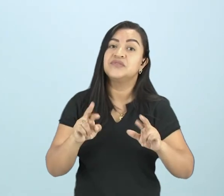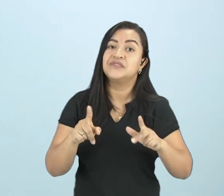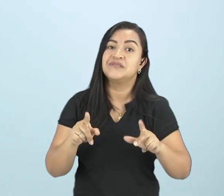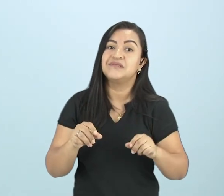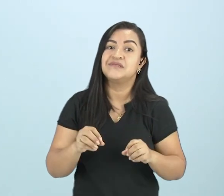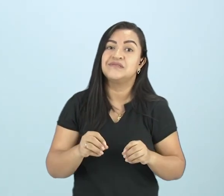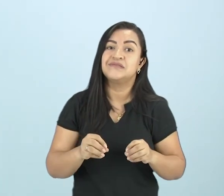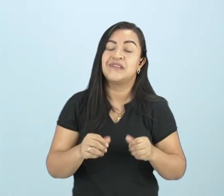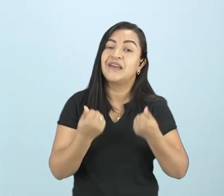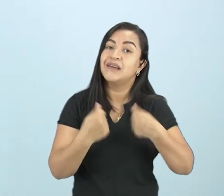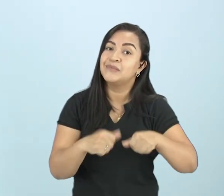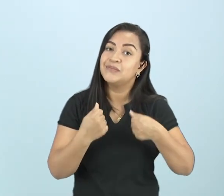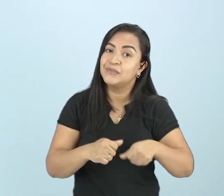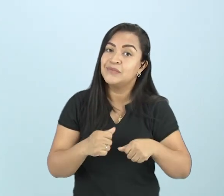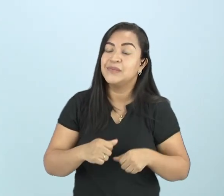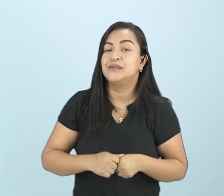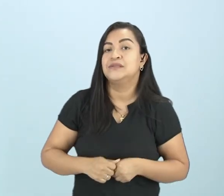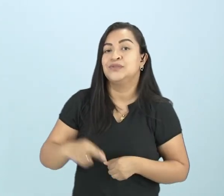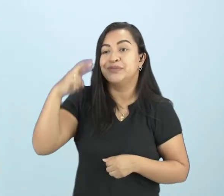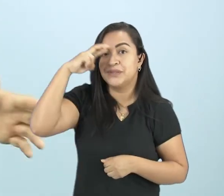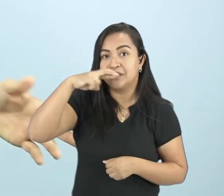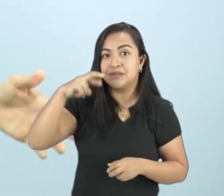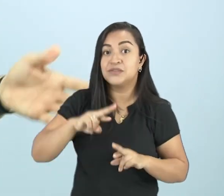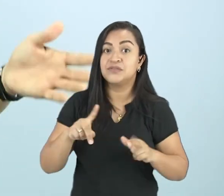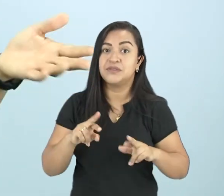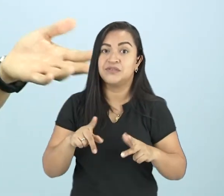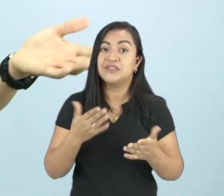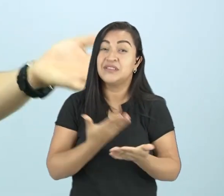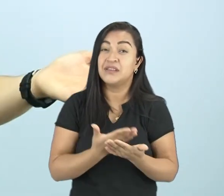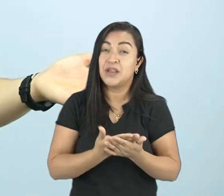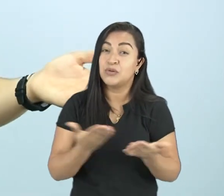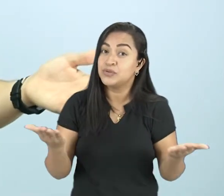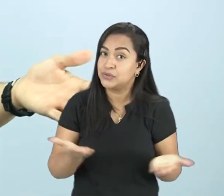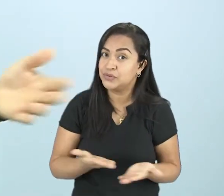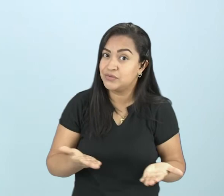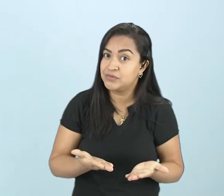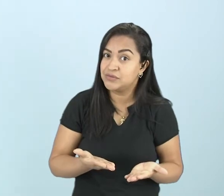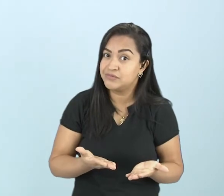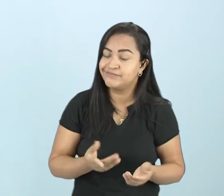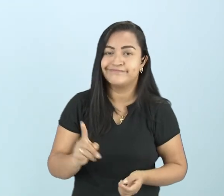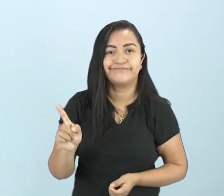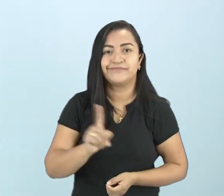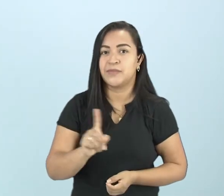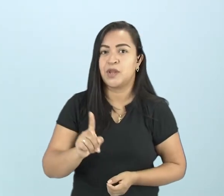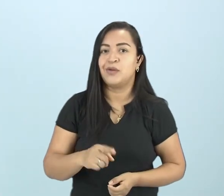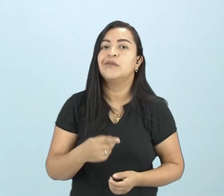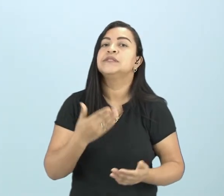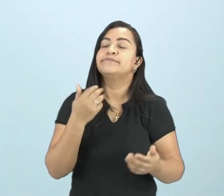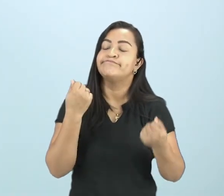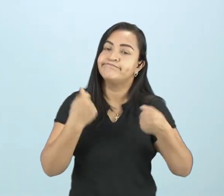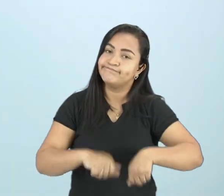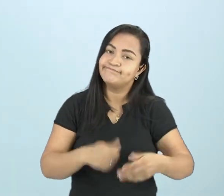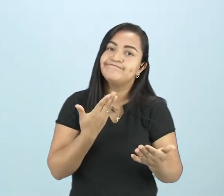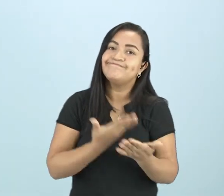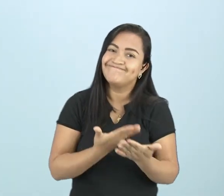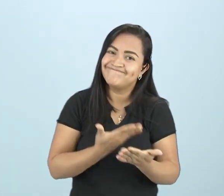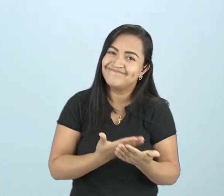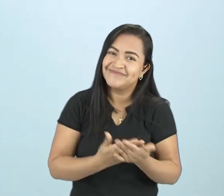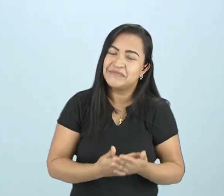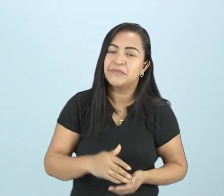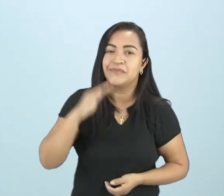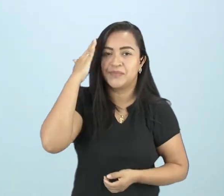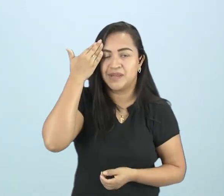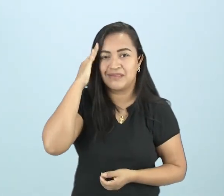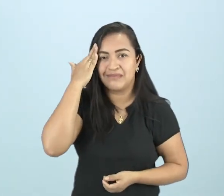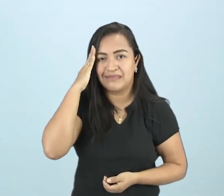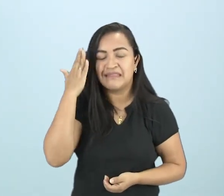essas figuras. Mas isso como é que você vai aprender? Na aula de hoje, agora, aqui comigo? Não. Você tem que se dedicar em casa a entender esses